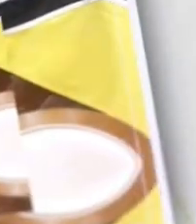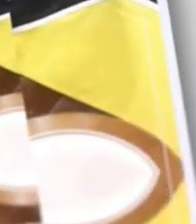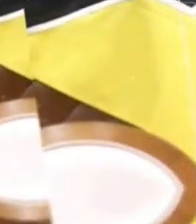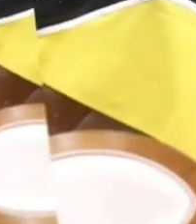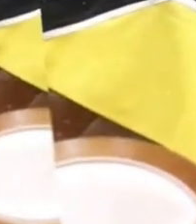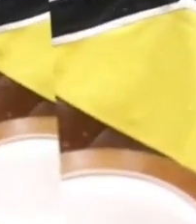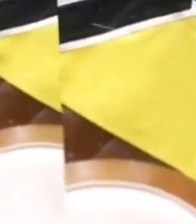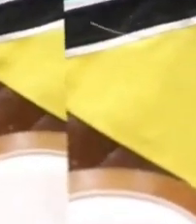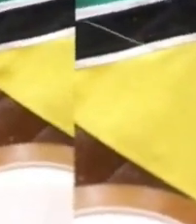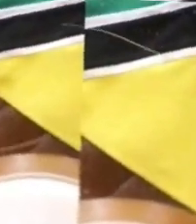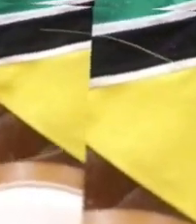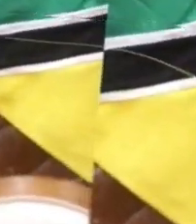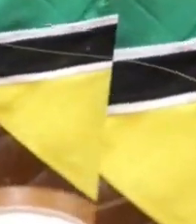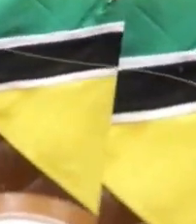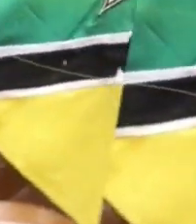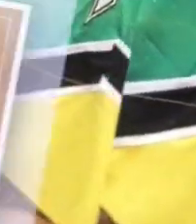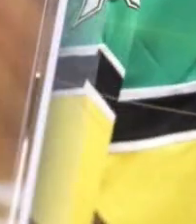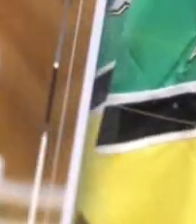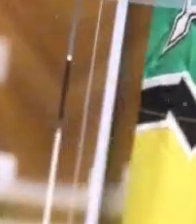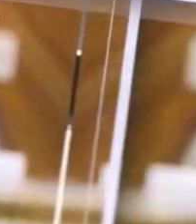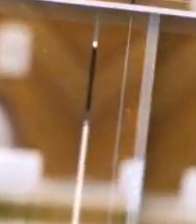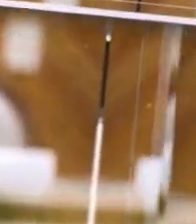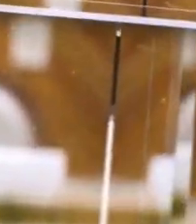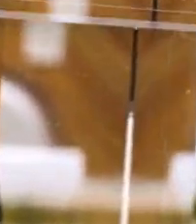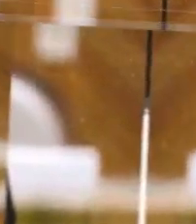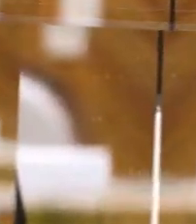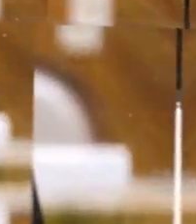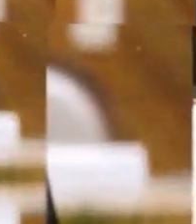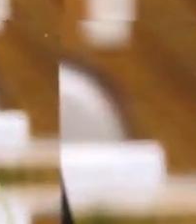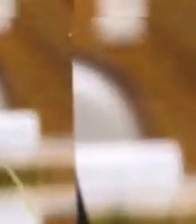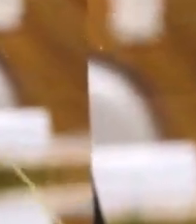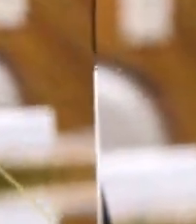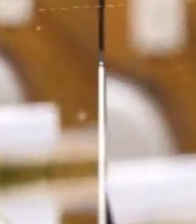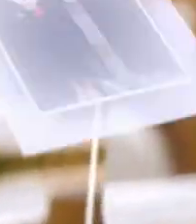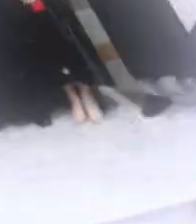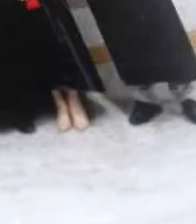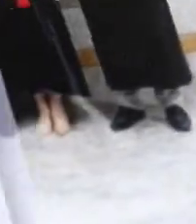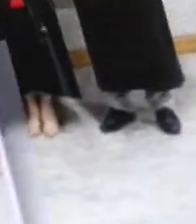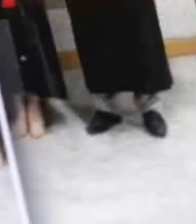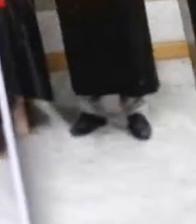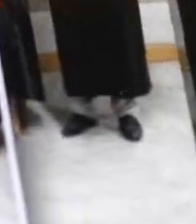Sequência de imagem do plenário Tribunal Regional Eleitoral da Amapá e seus magistrados.